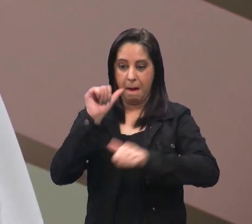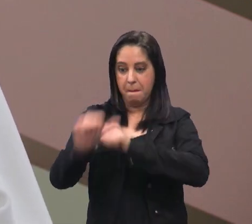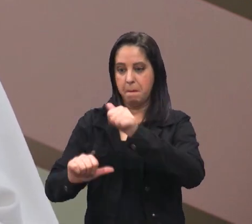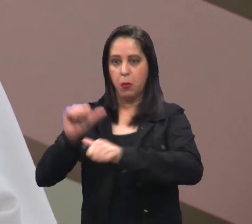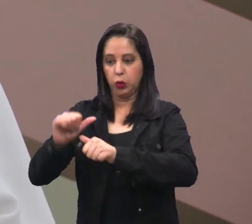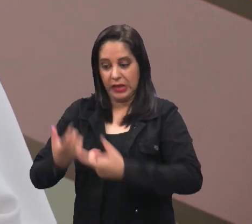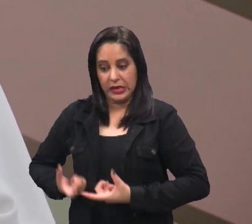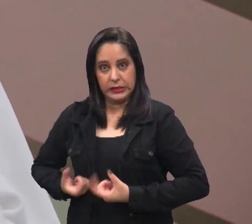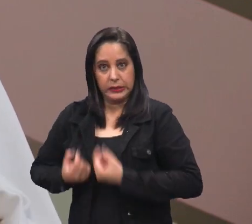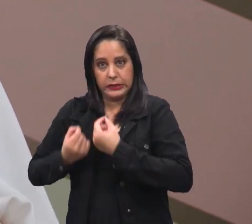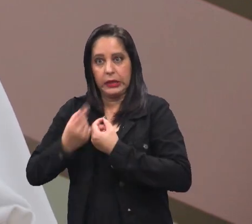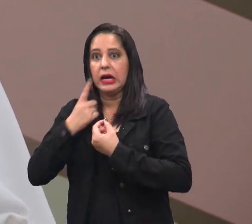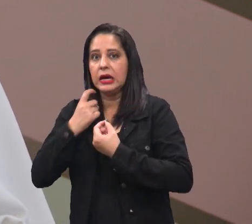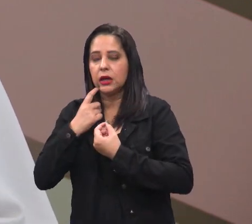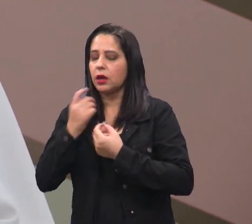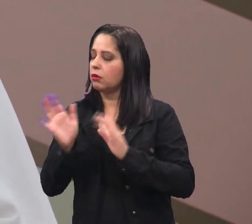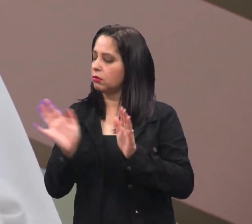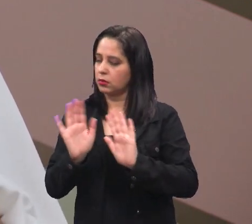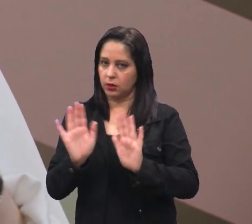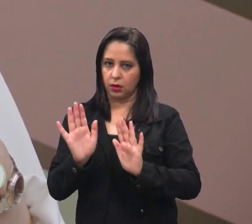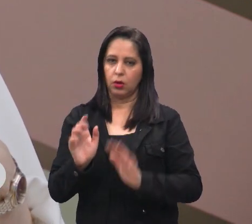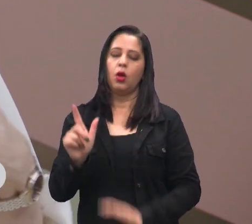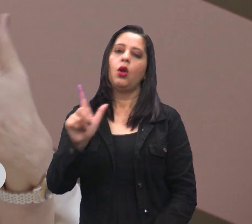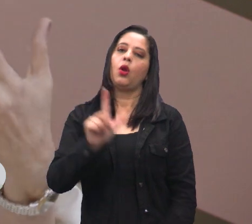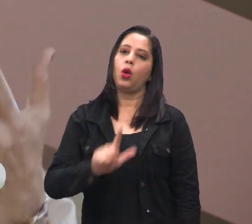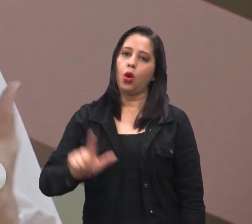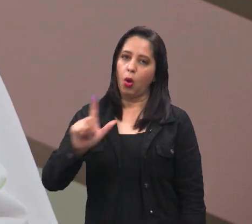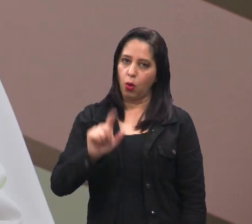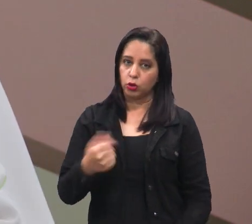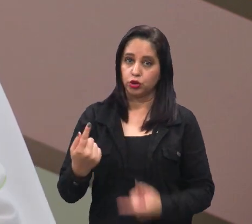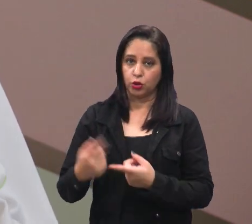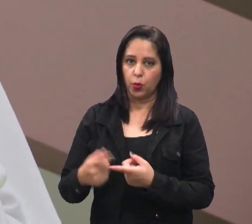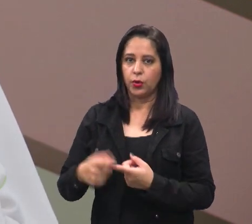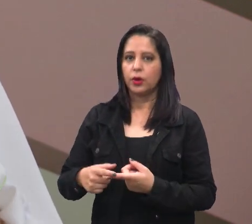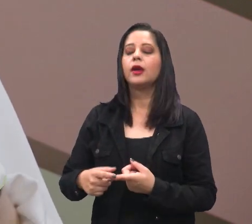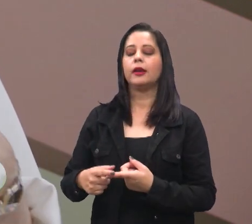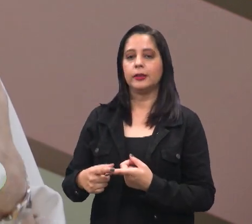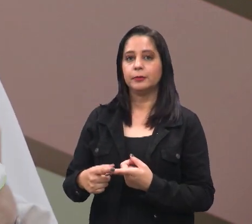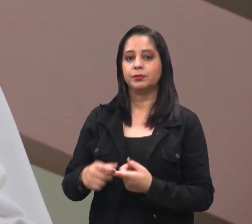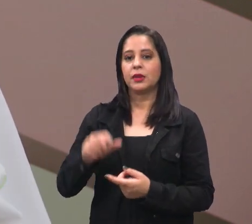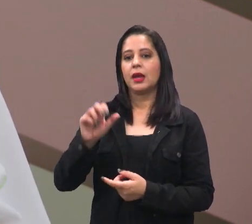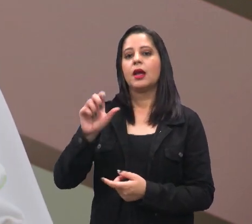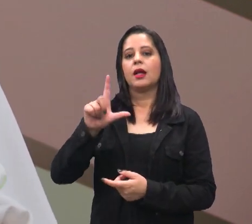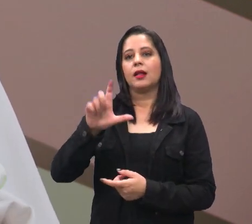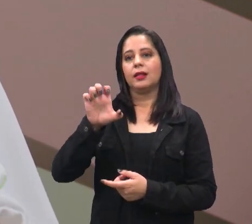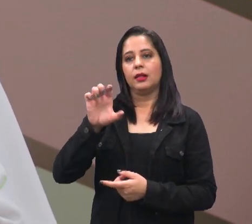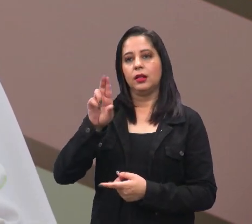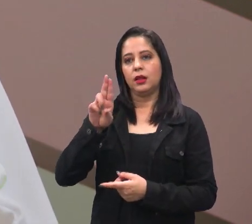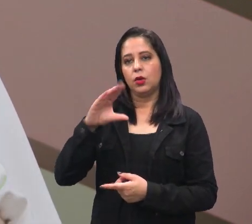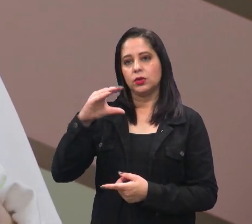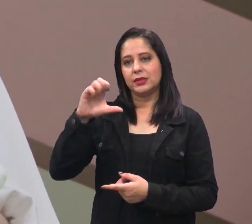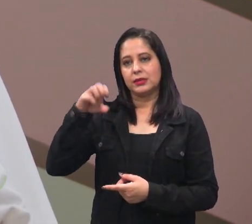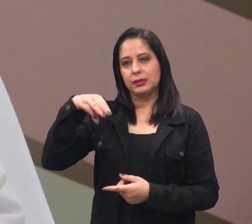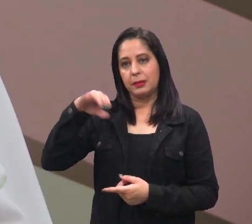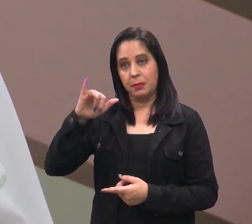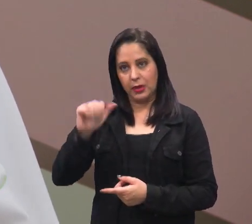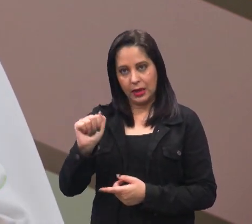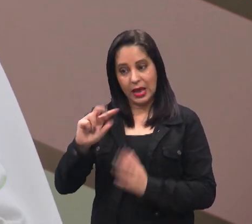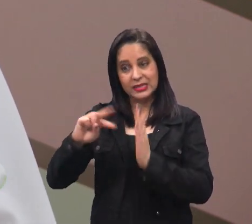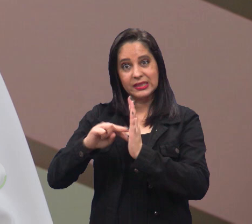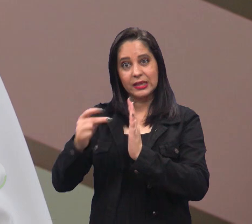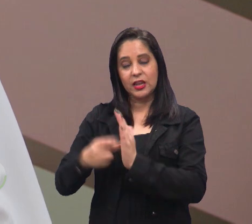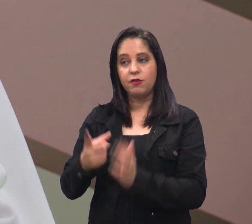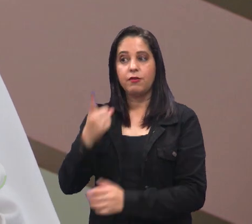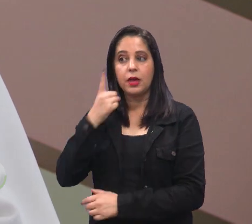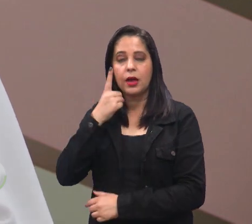leucemia. Claro que na leucemia é um câncer das células do sangue, o câncer das células de defesa. Você também tem anemia